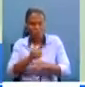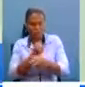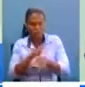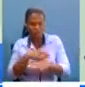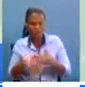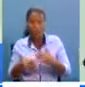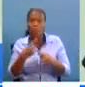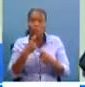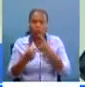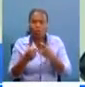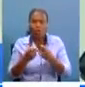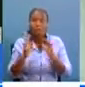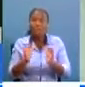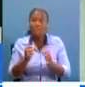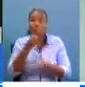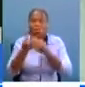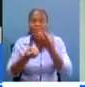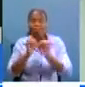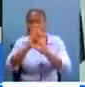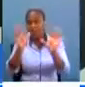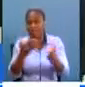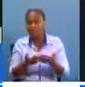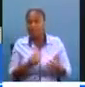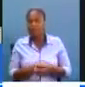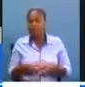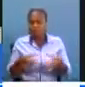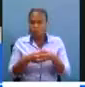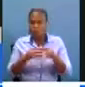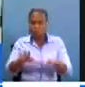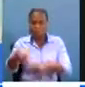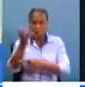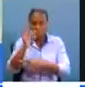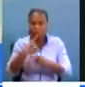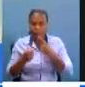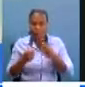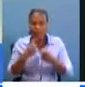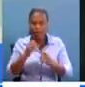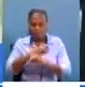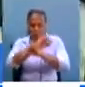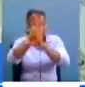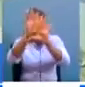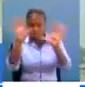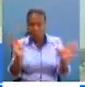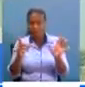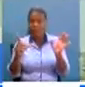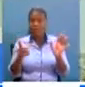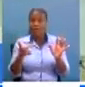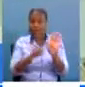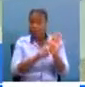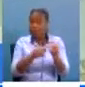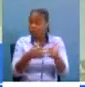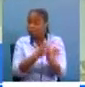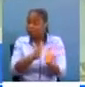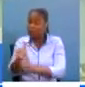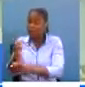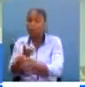colocam e que precisam de ser esclarecidas. A Comissão Parlamentar de Inquérito terá a missão de escrutinar a legalidade de todo o processo de concessão,